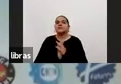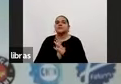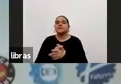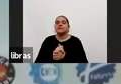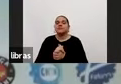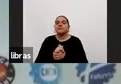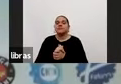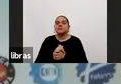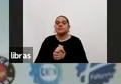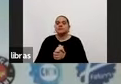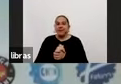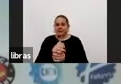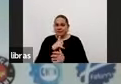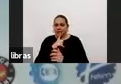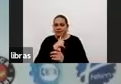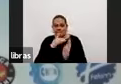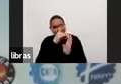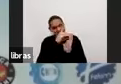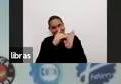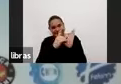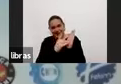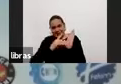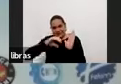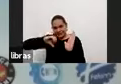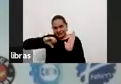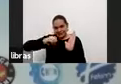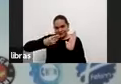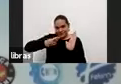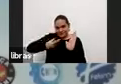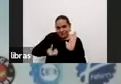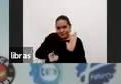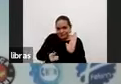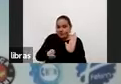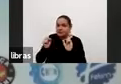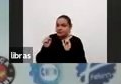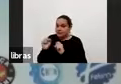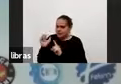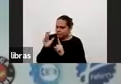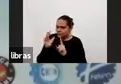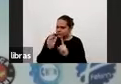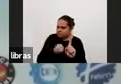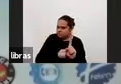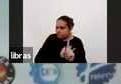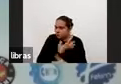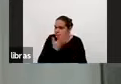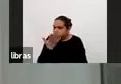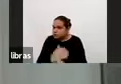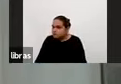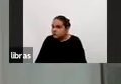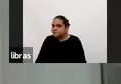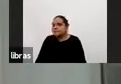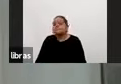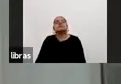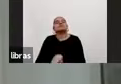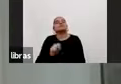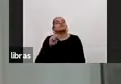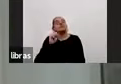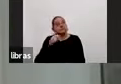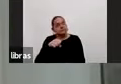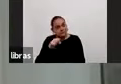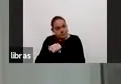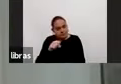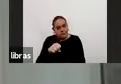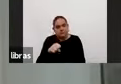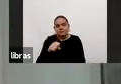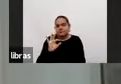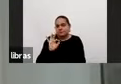o decreto, né, da medida 936, ela pode ter influenciado esse número, Fausto? Não, sem dúvida, porque